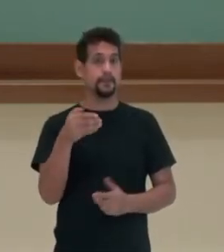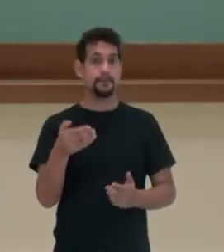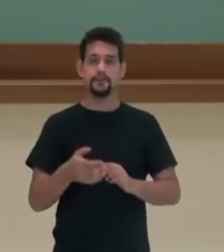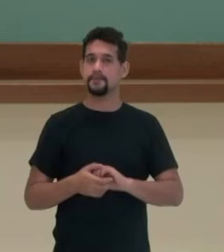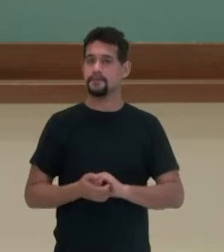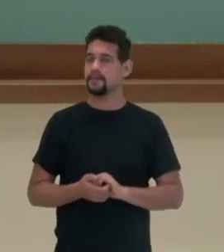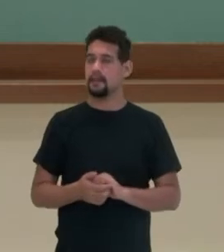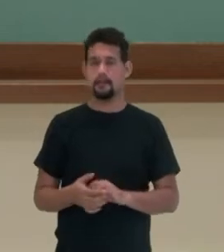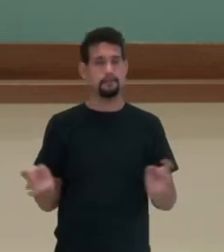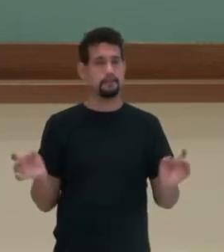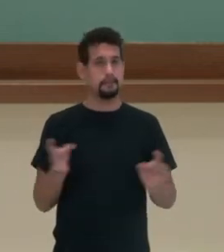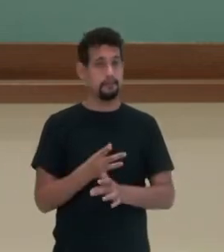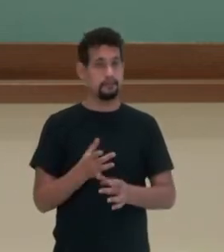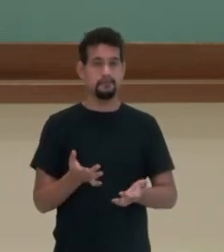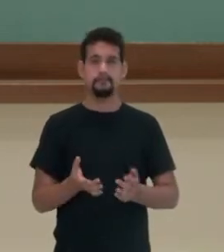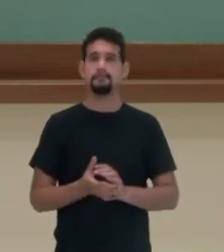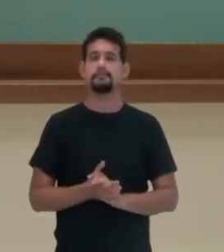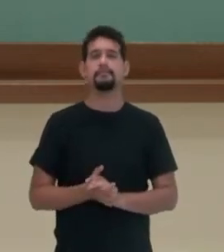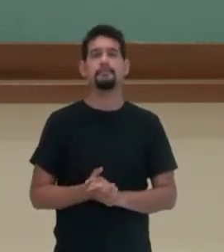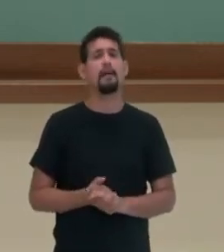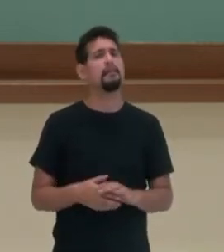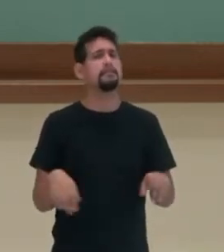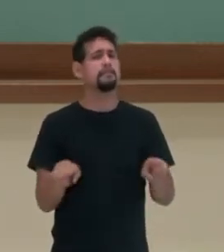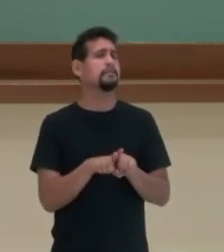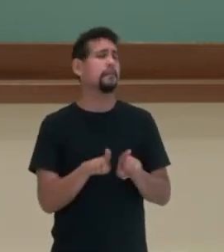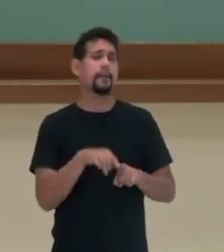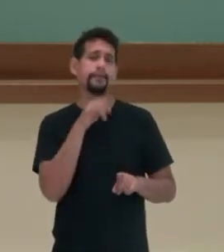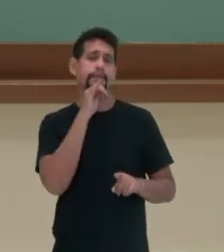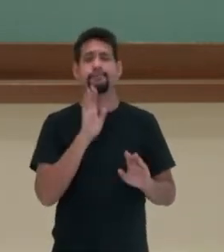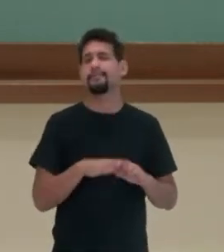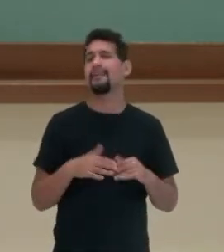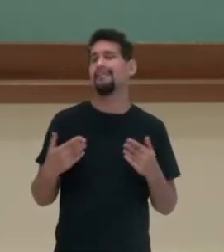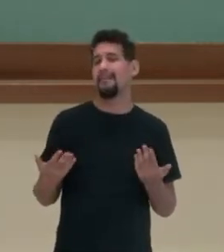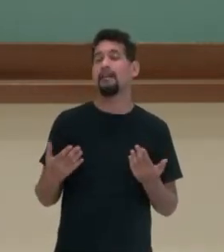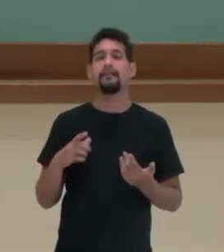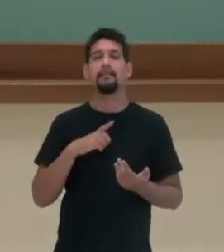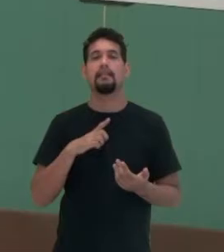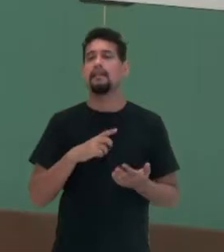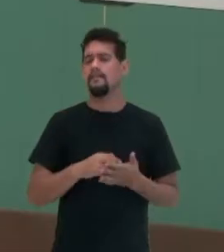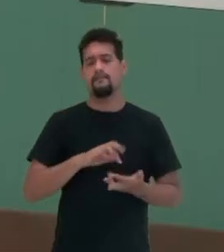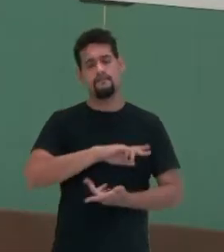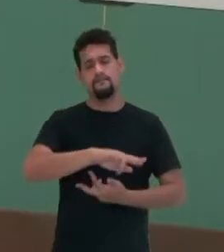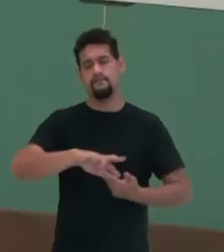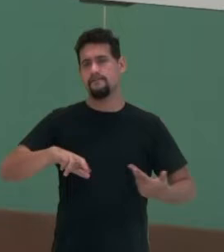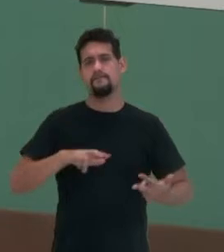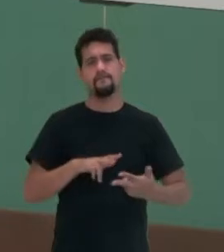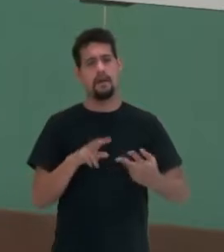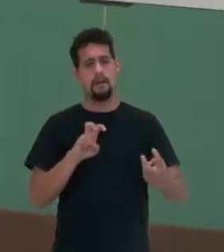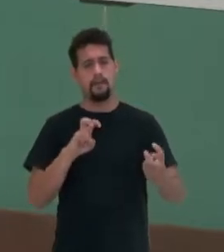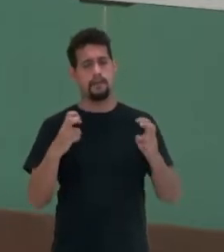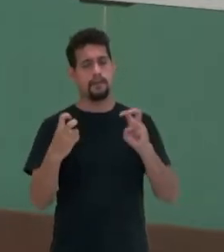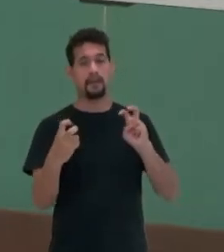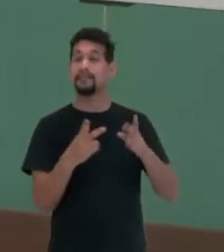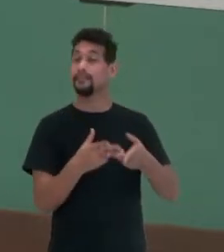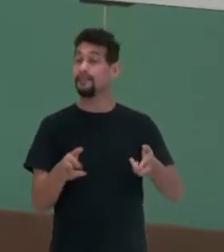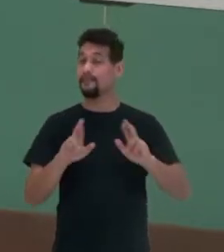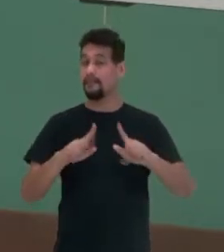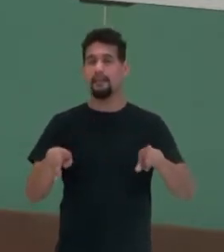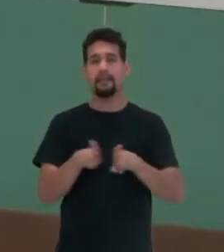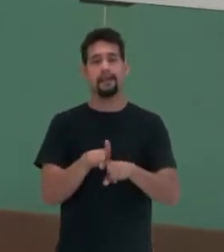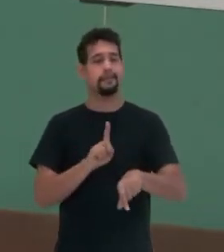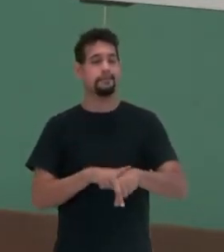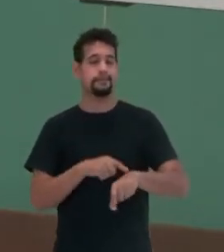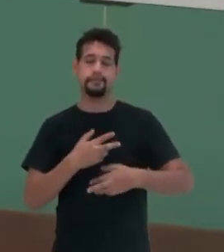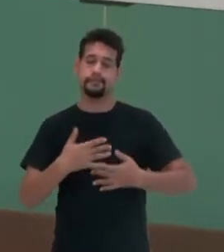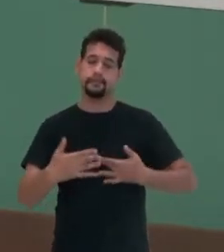é a duração da luta. Tá? E aí também, óbvio que existem vários campeonatos que podem diferenciar esse